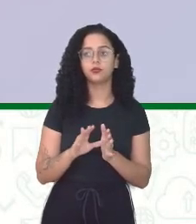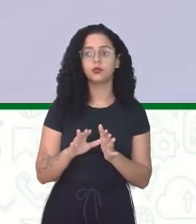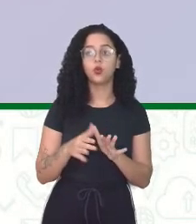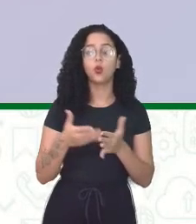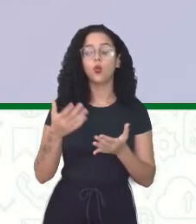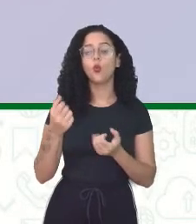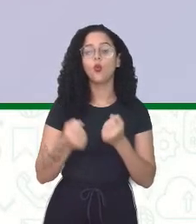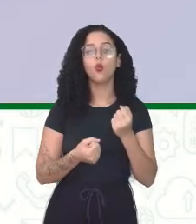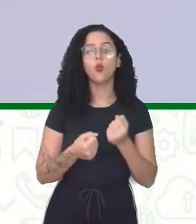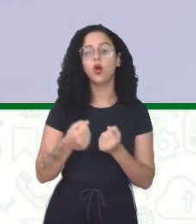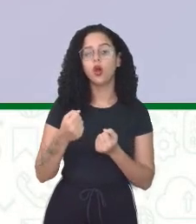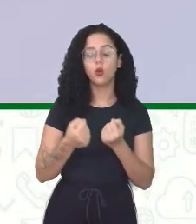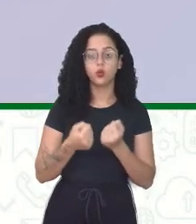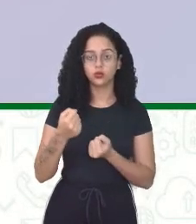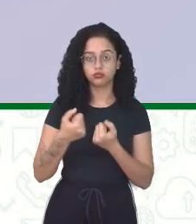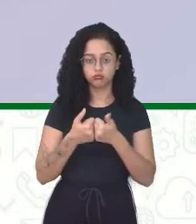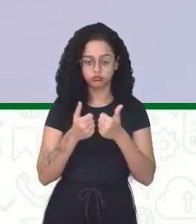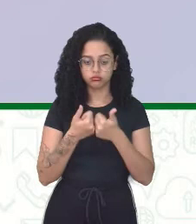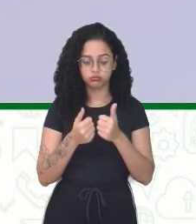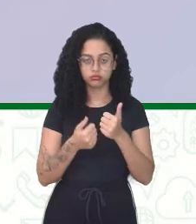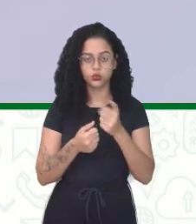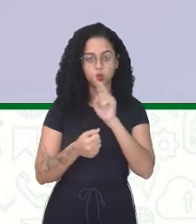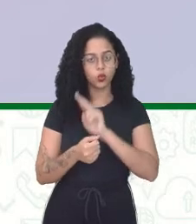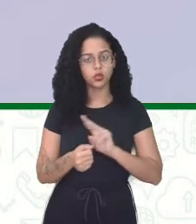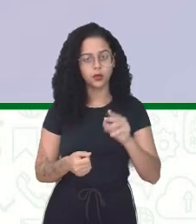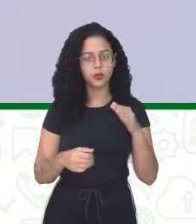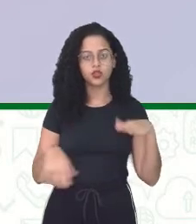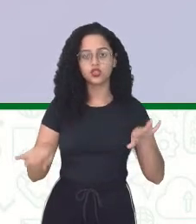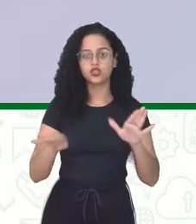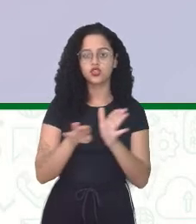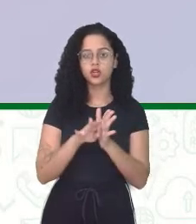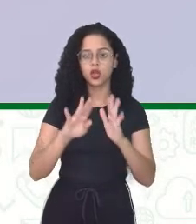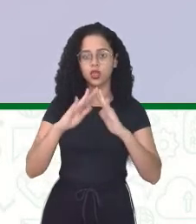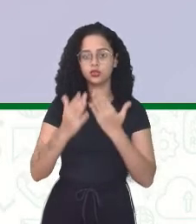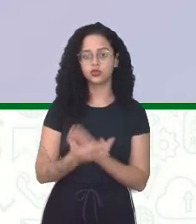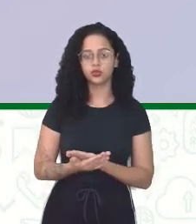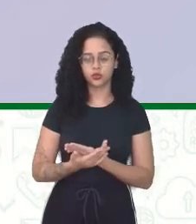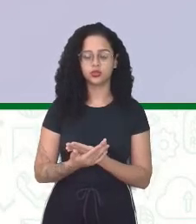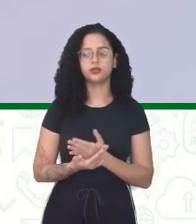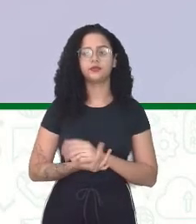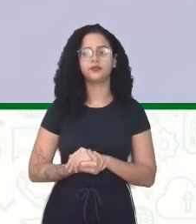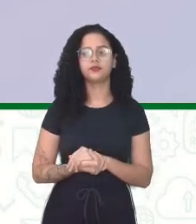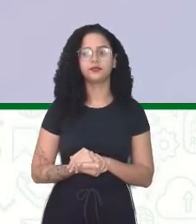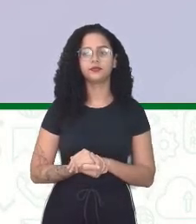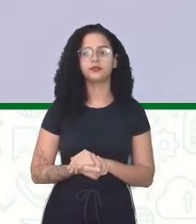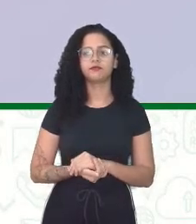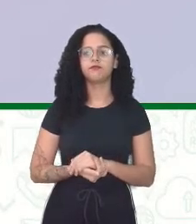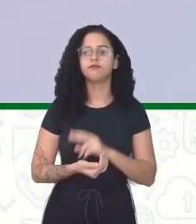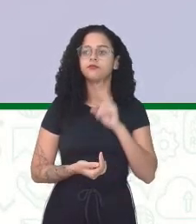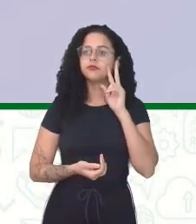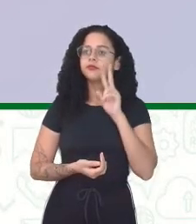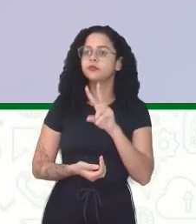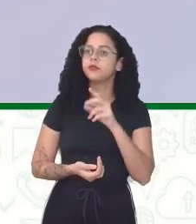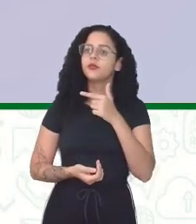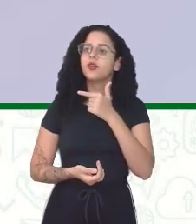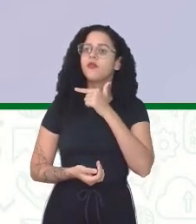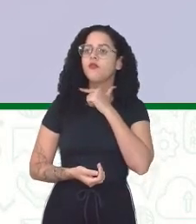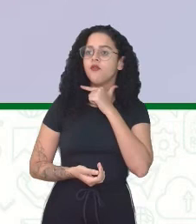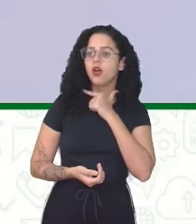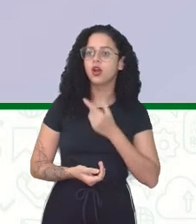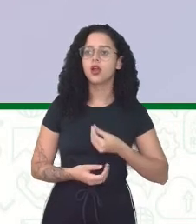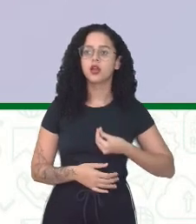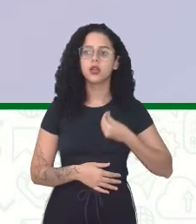o transporte utilizado para chegar na escola, tá? Vimos as vagas que